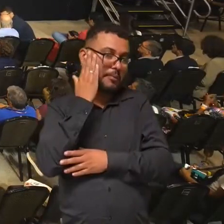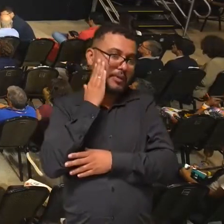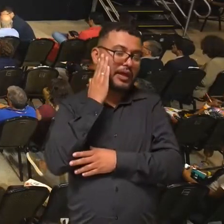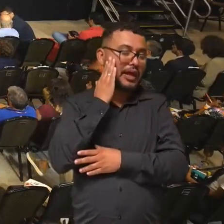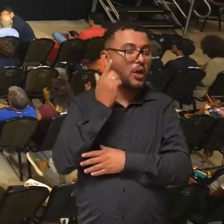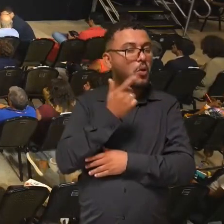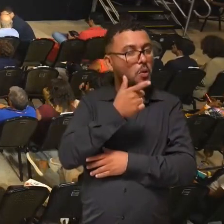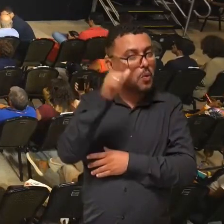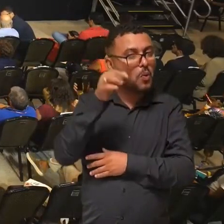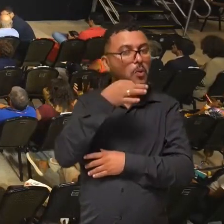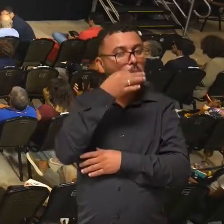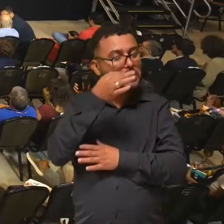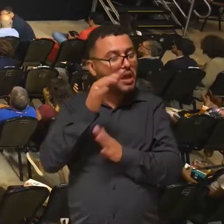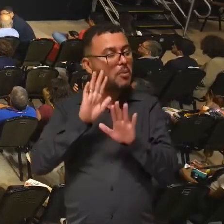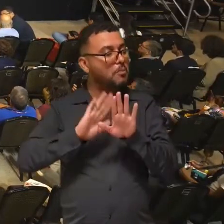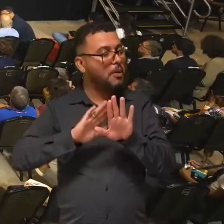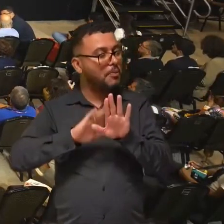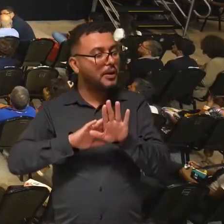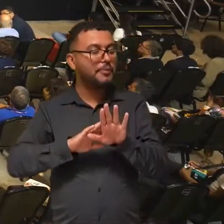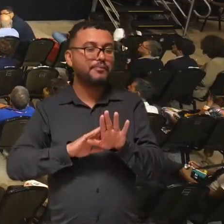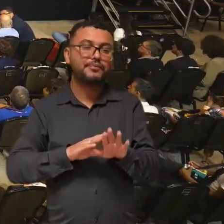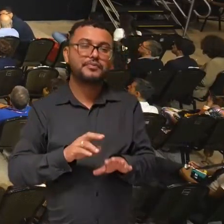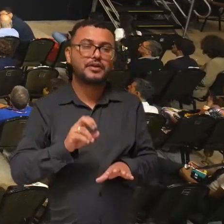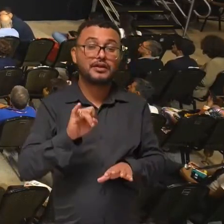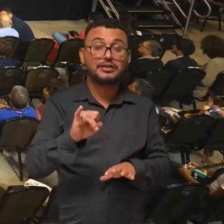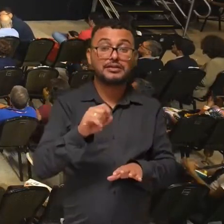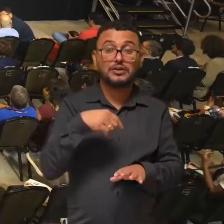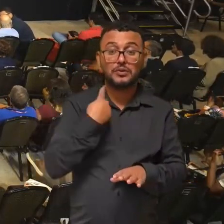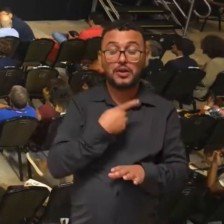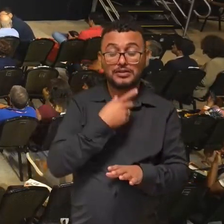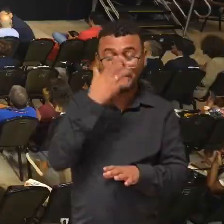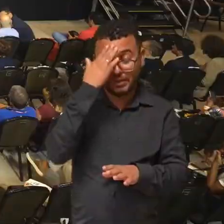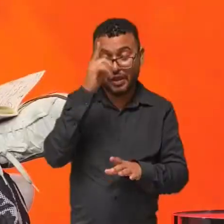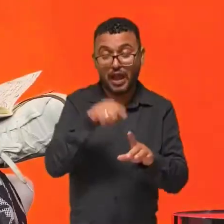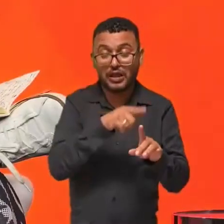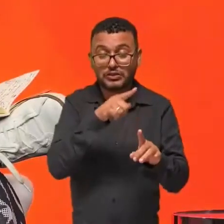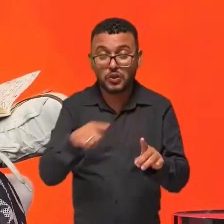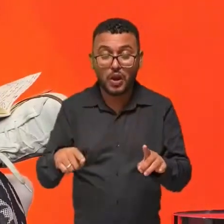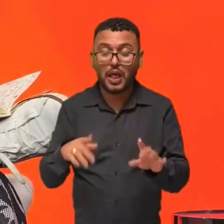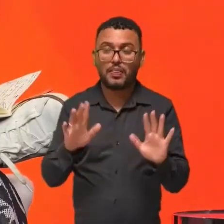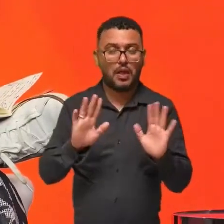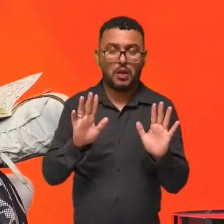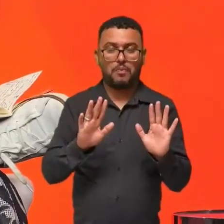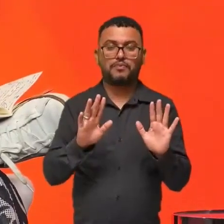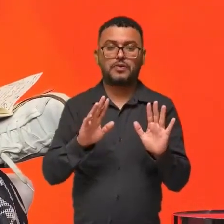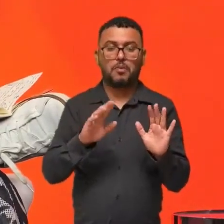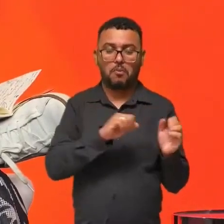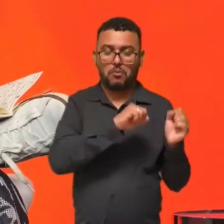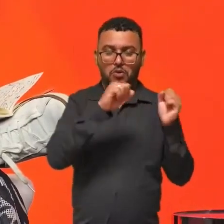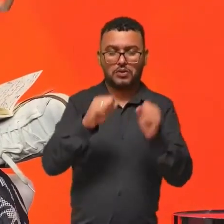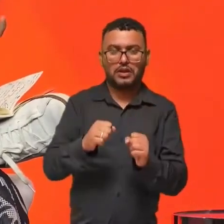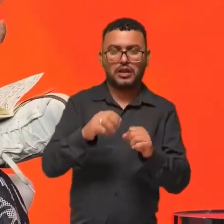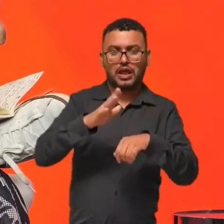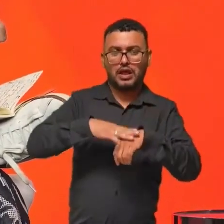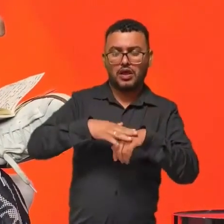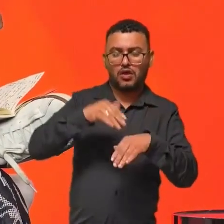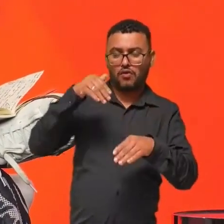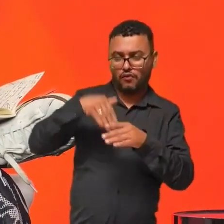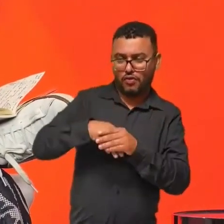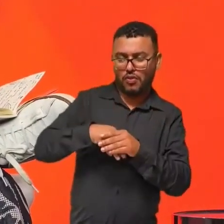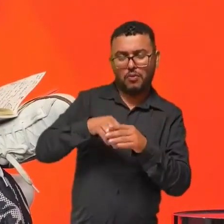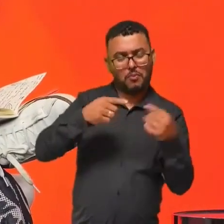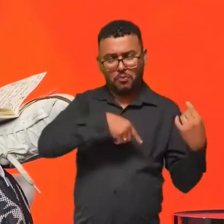Eu não estou dizendo que isso vai anular o efeito desses grandes poderes nos processos eleitorais, nos processos políticos. Mas se a gente não fizer